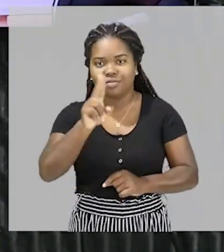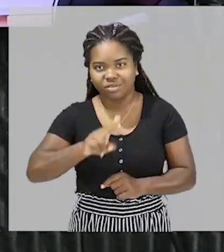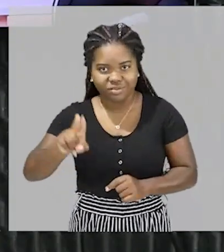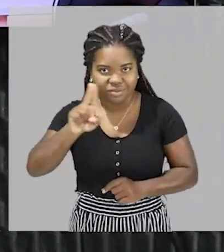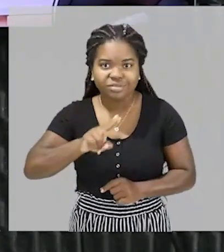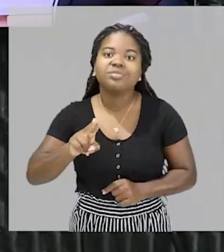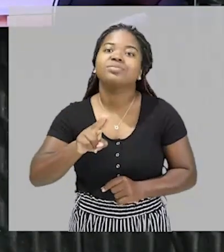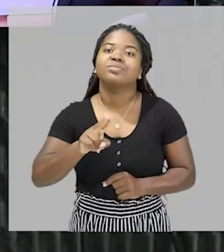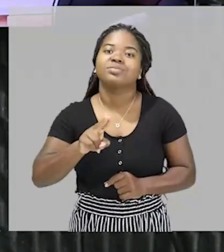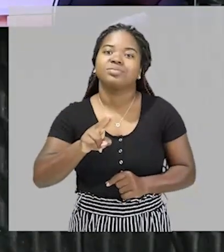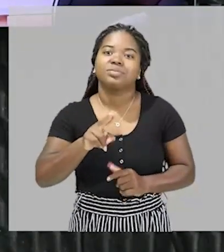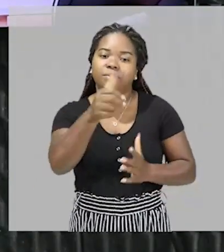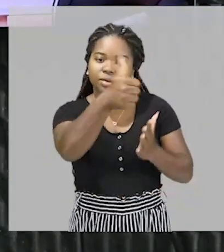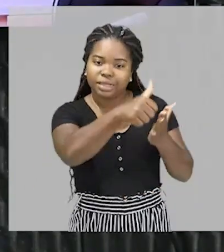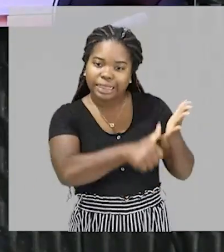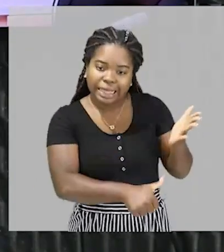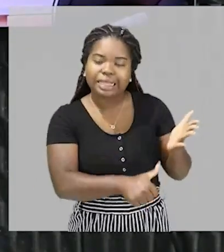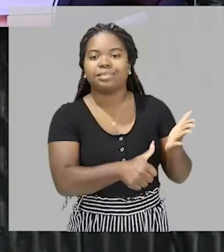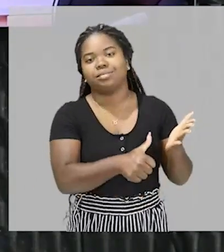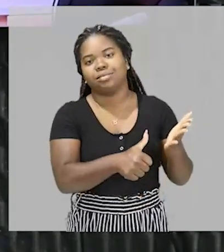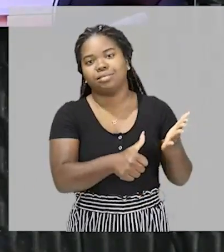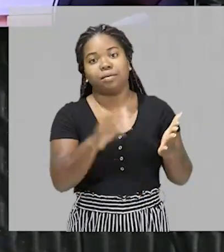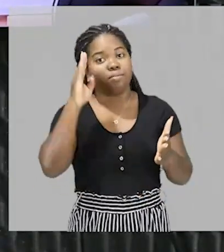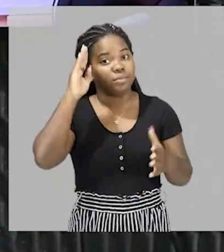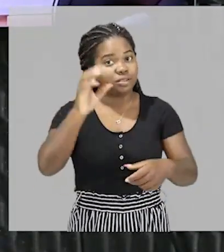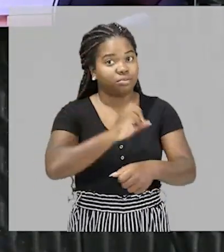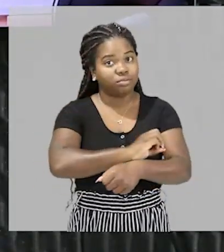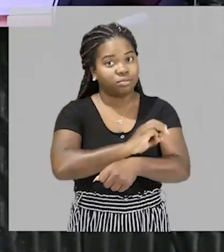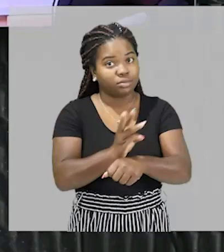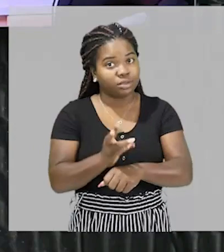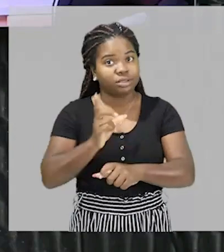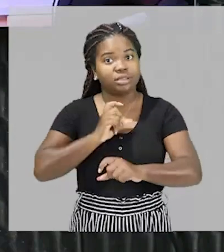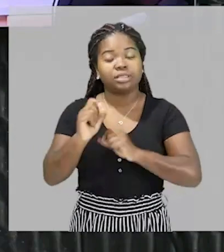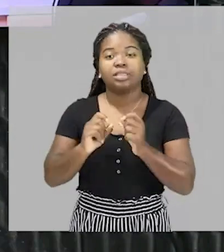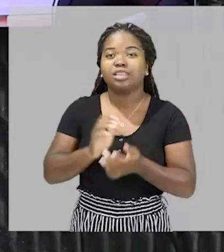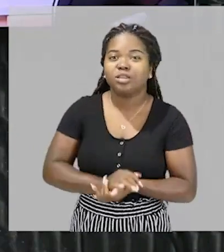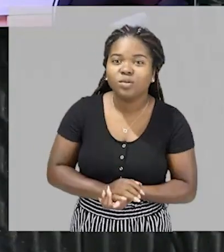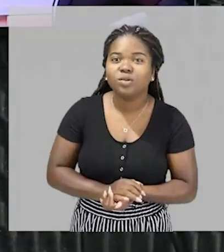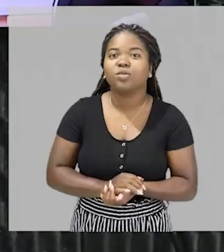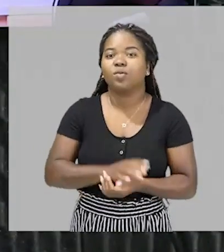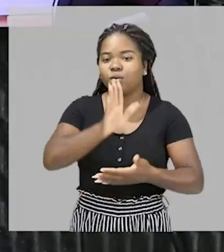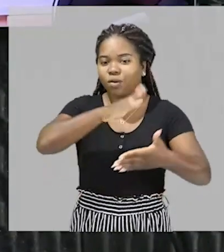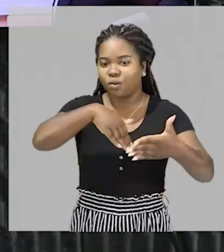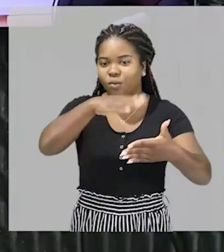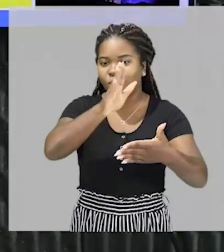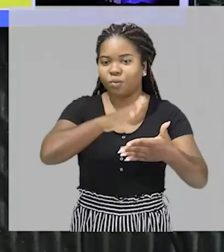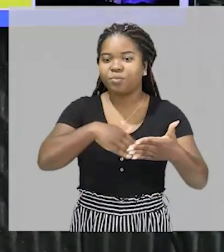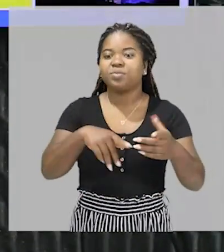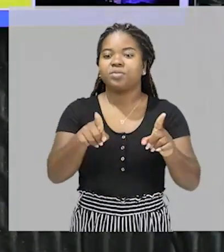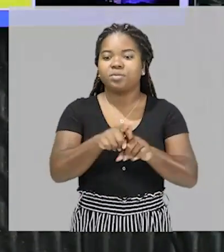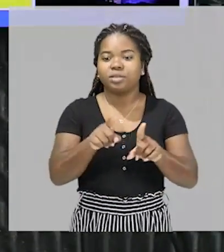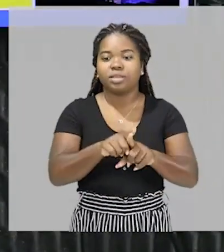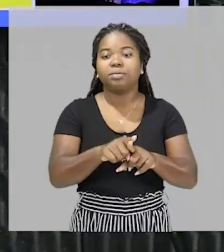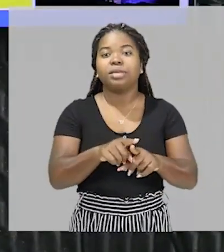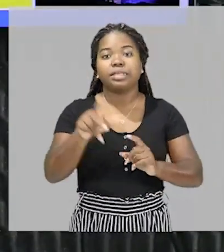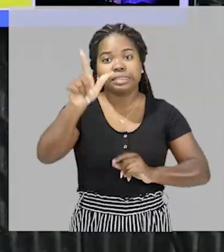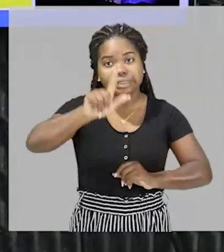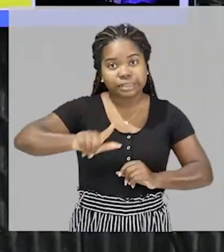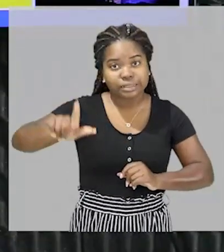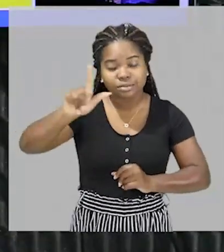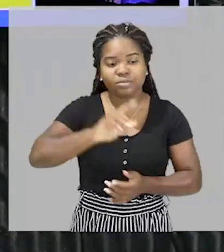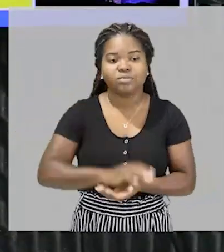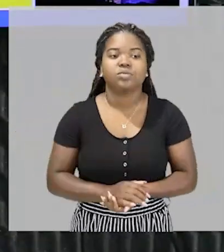interpretação, principalmente no PAS da UEMA, no que trata de obras literárias, a gente vai falar sobre elas. O assunto hoje